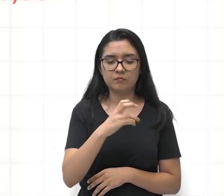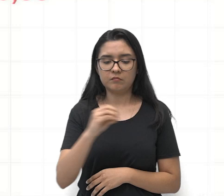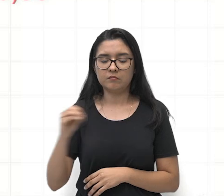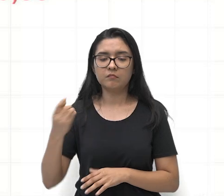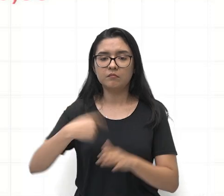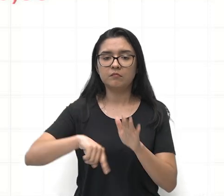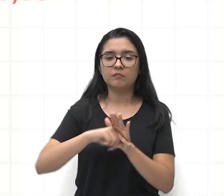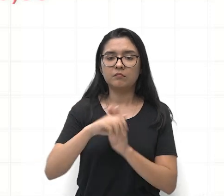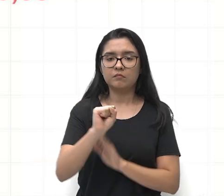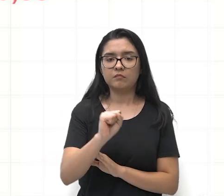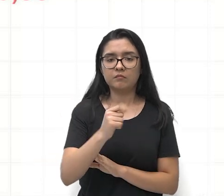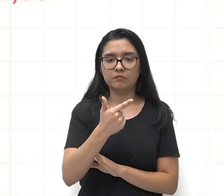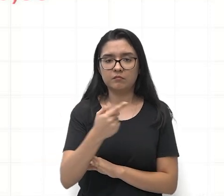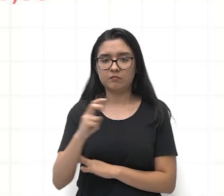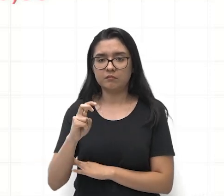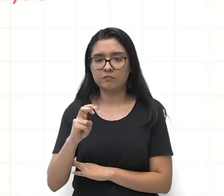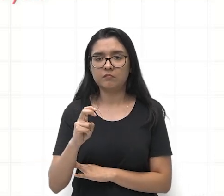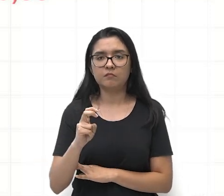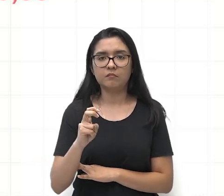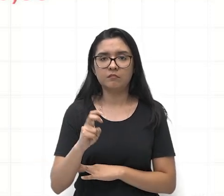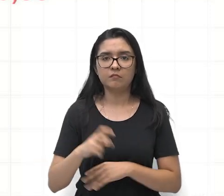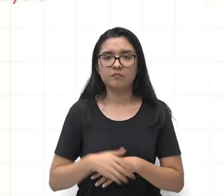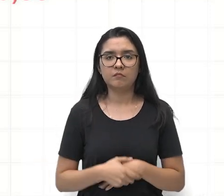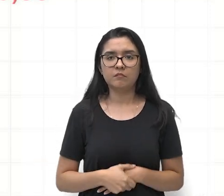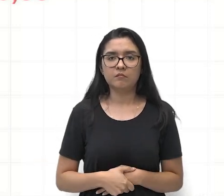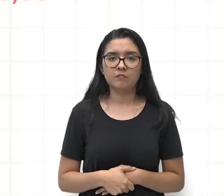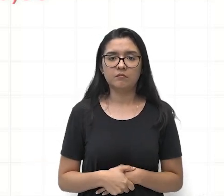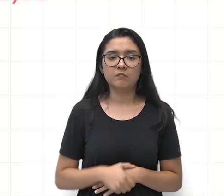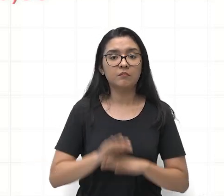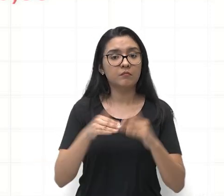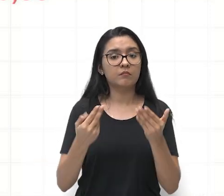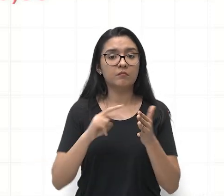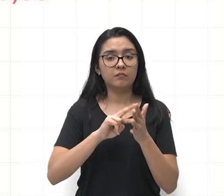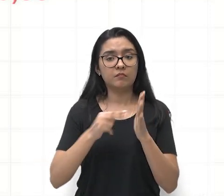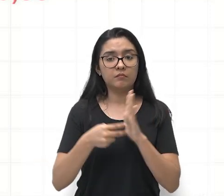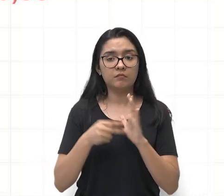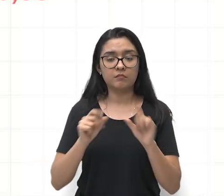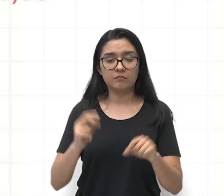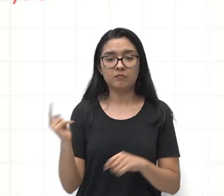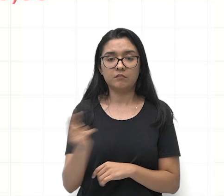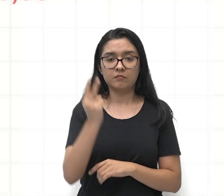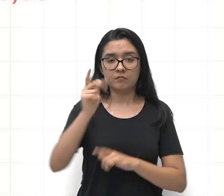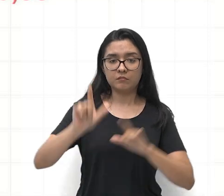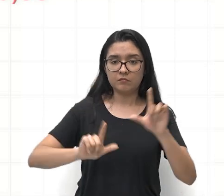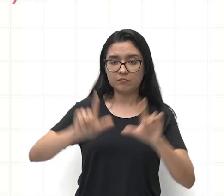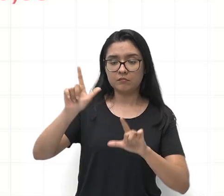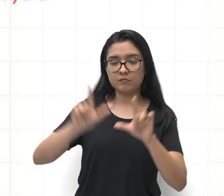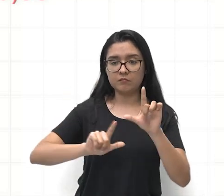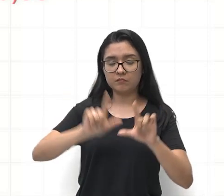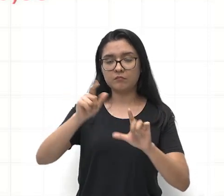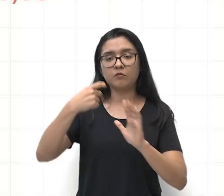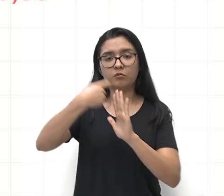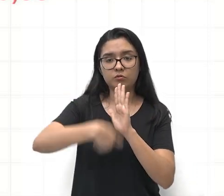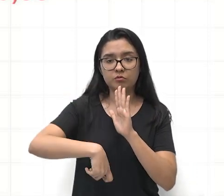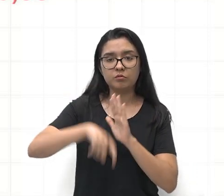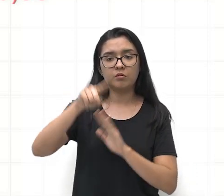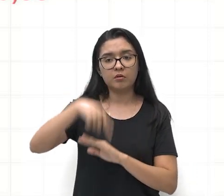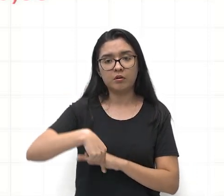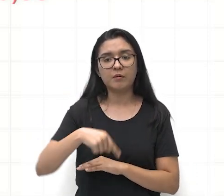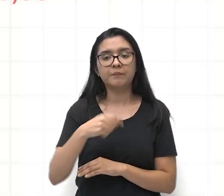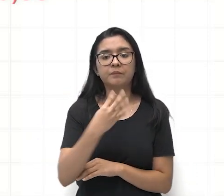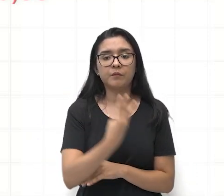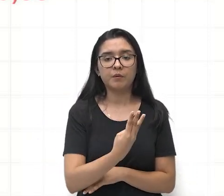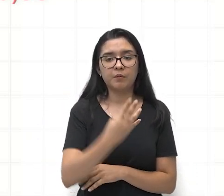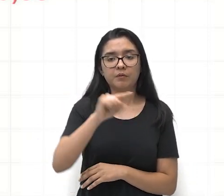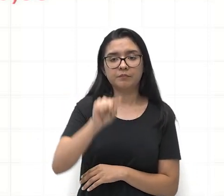825. Ou seja, o valor do televisor com o desconto é igual